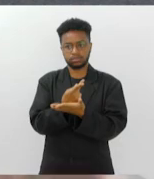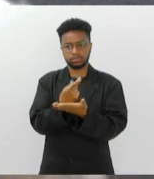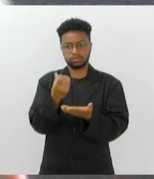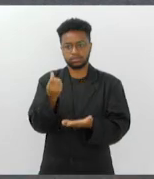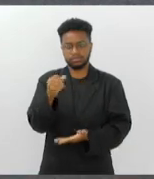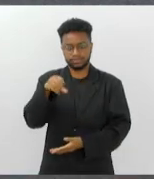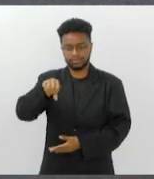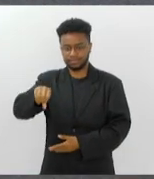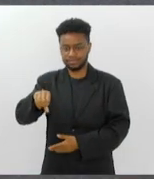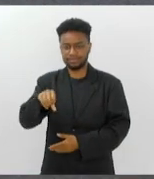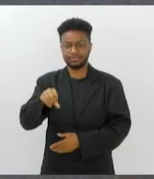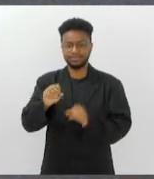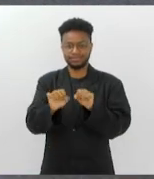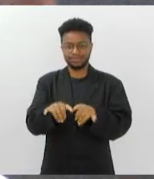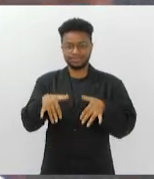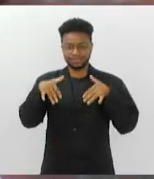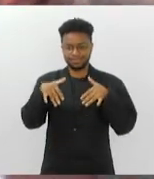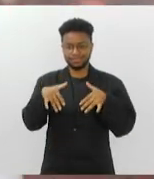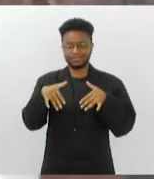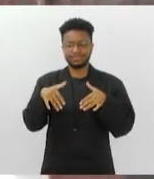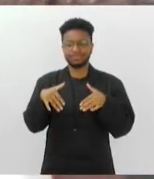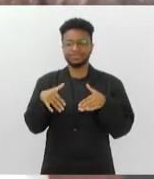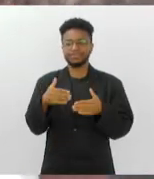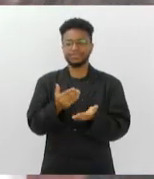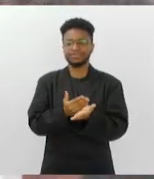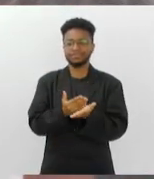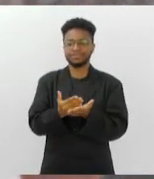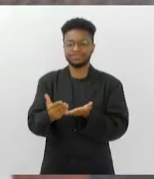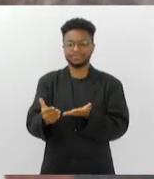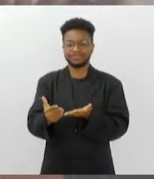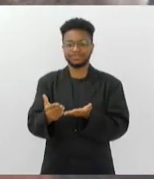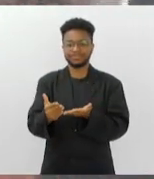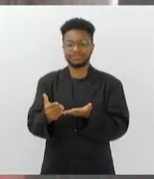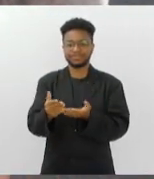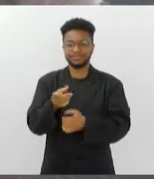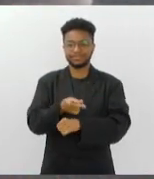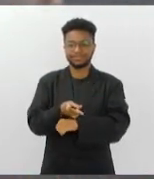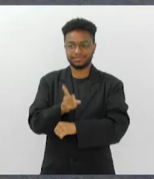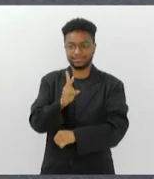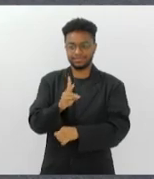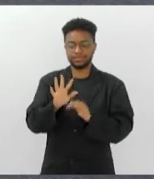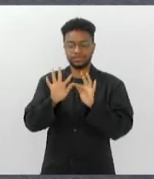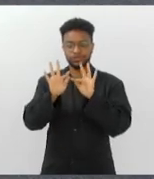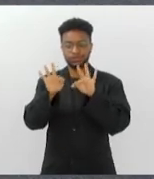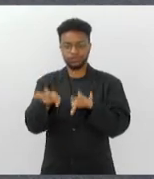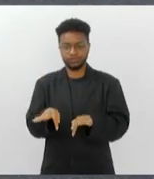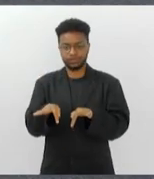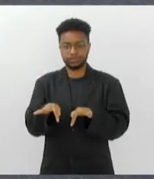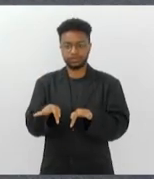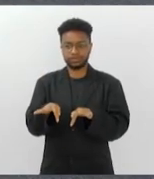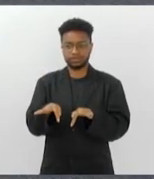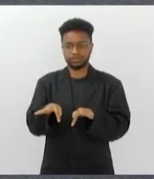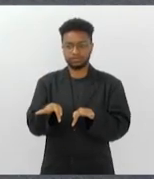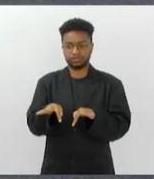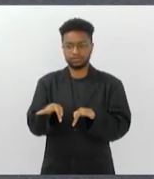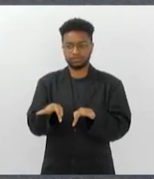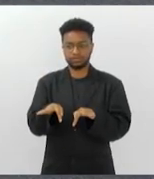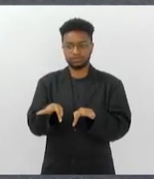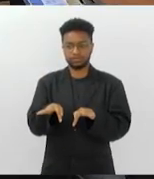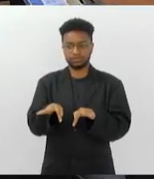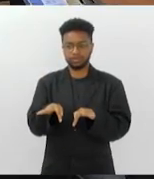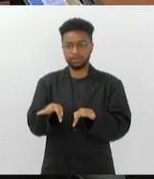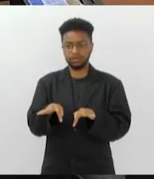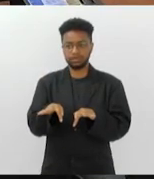69 sessão ordinária. Sessão ordinária que iniciará às 14 horas, foi encerrada e encerrará em 21